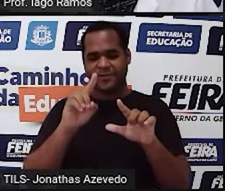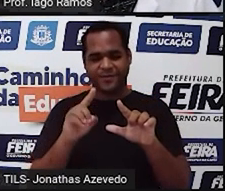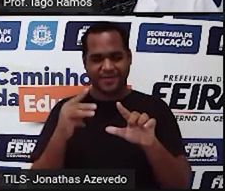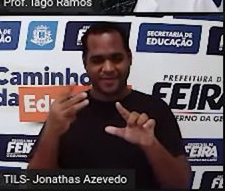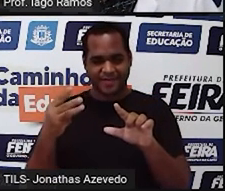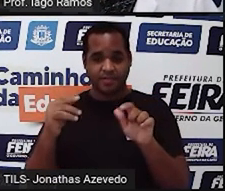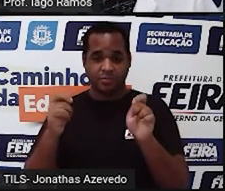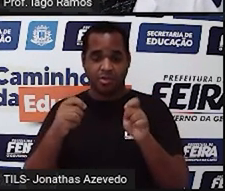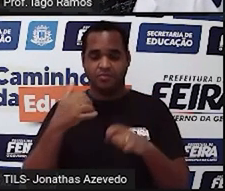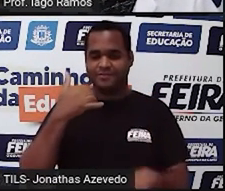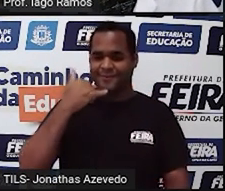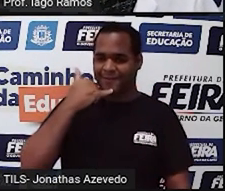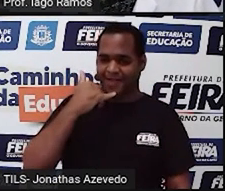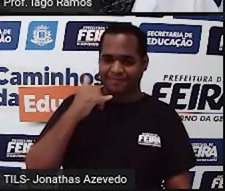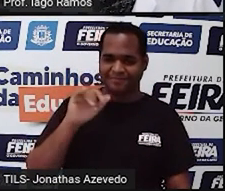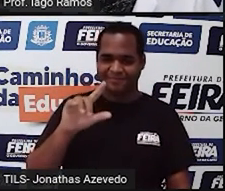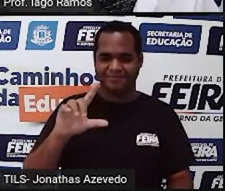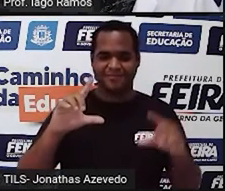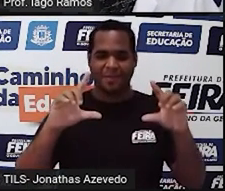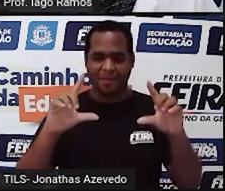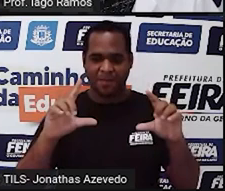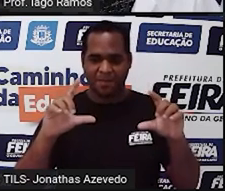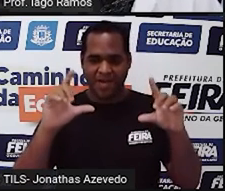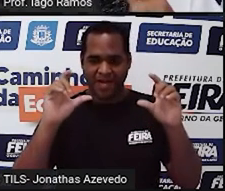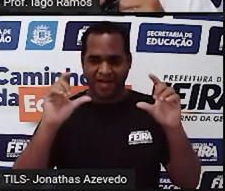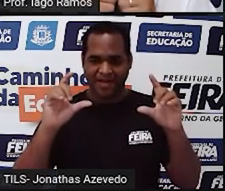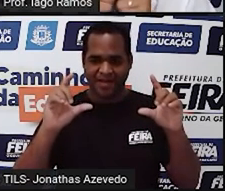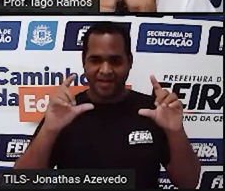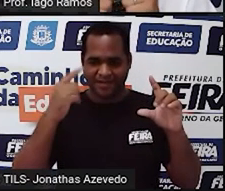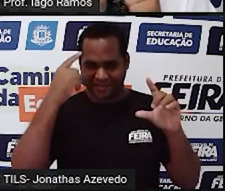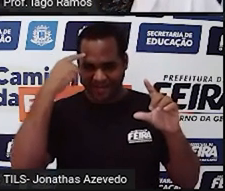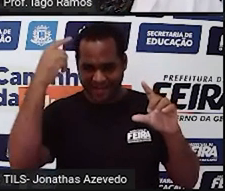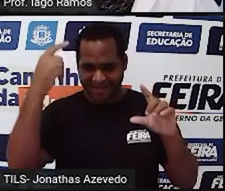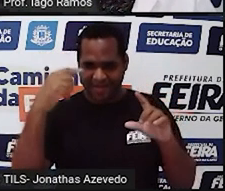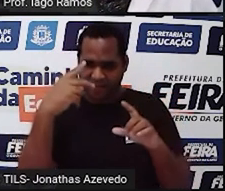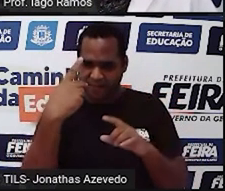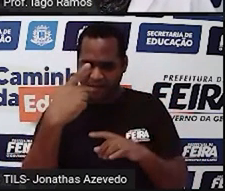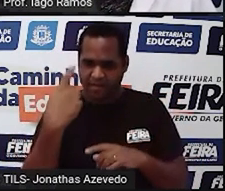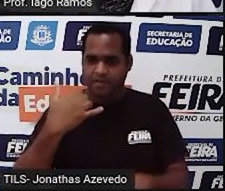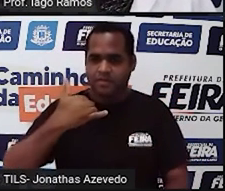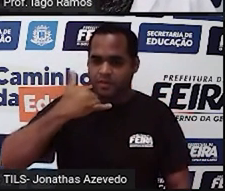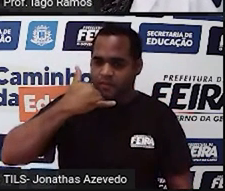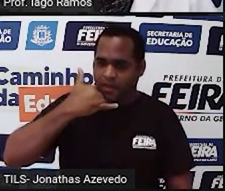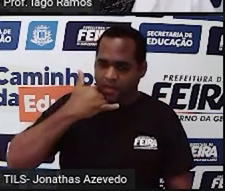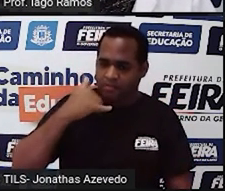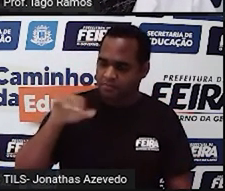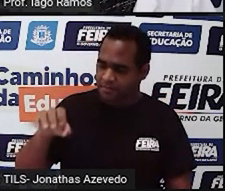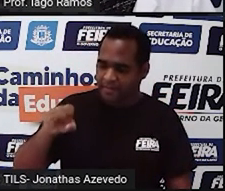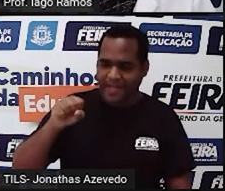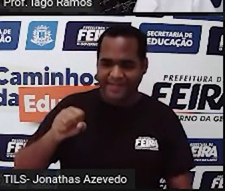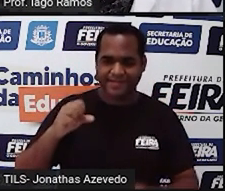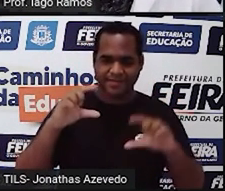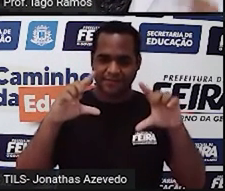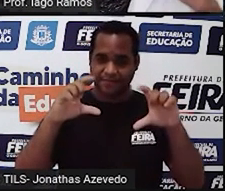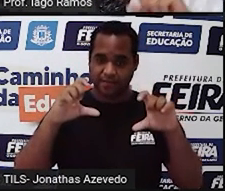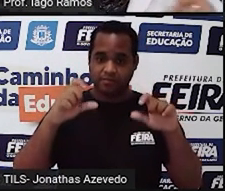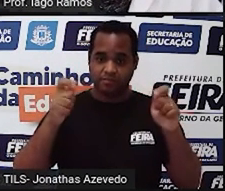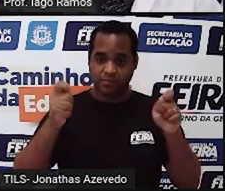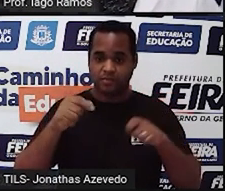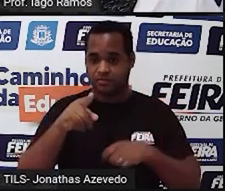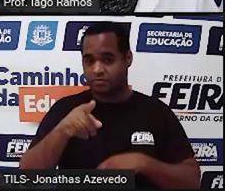aparelho de celular que tenha uma câmera e fazer aí uma fotografia Zinha dessa tabela que tá aparecendo na tela